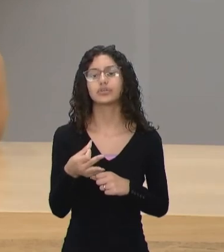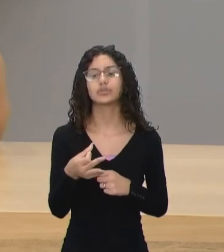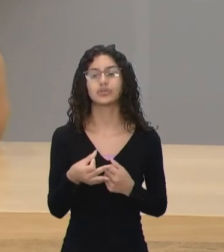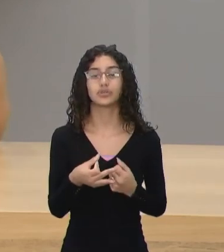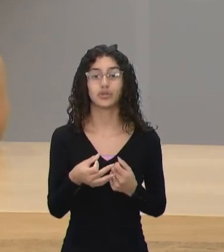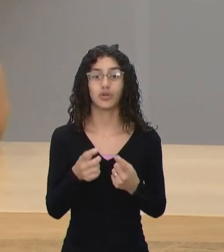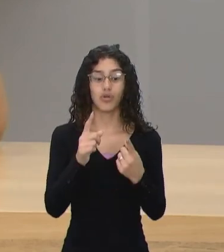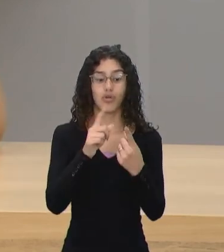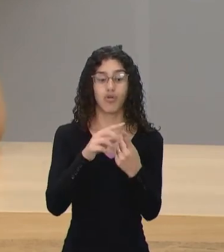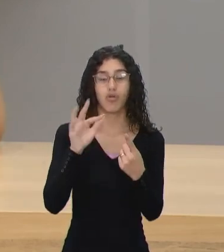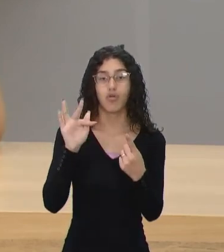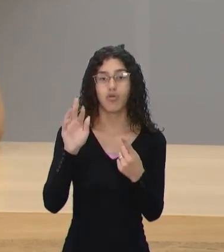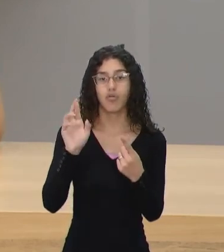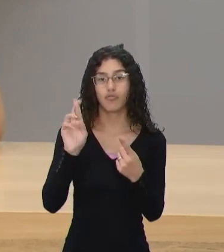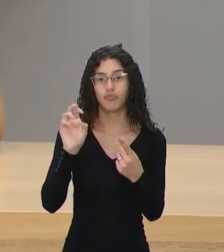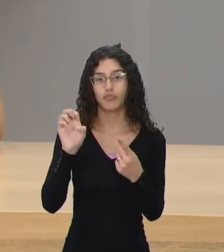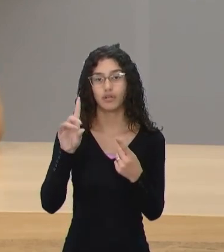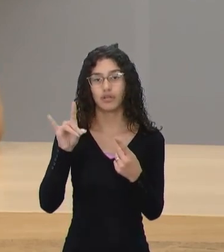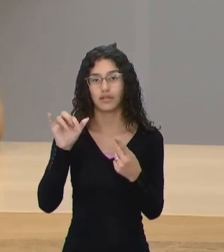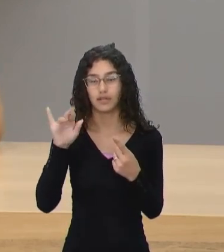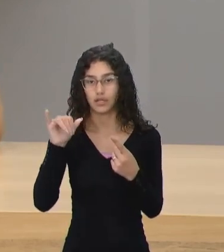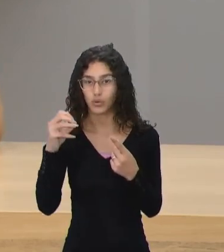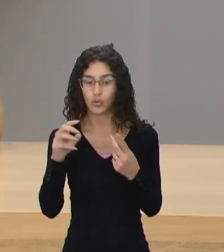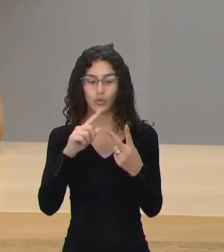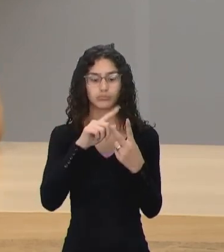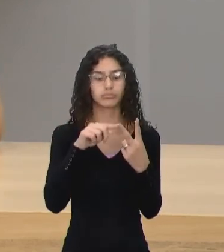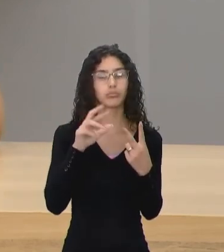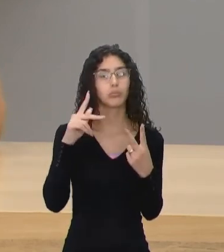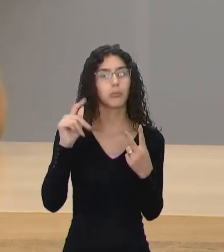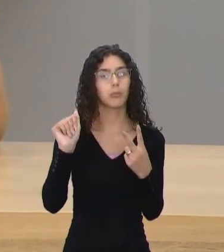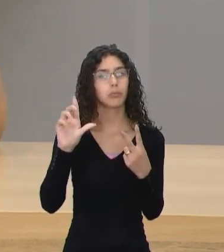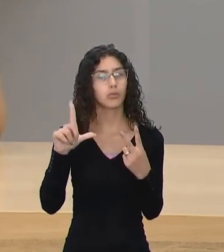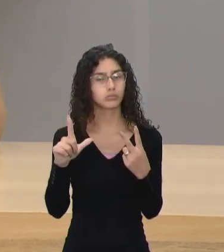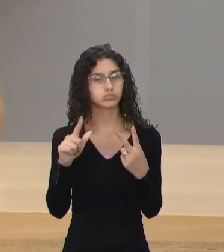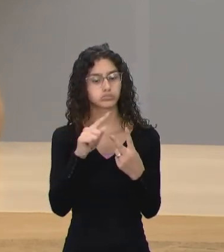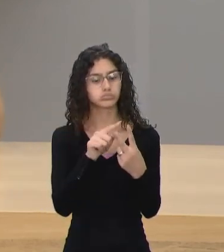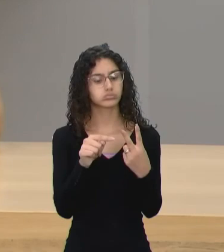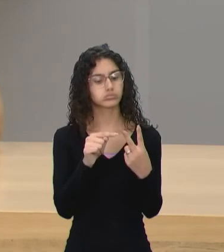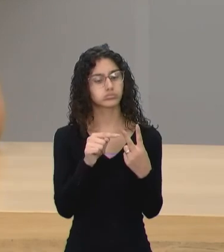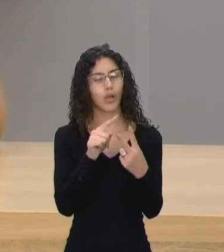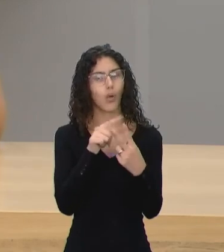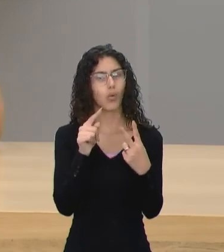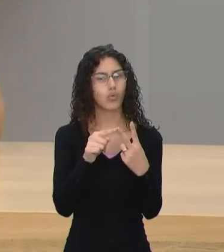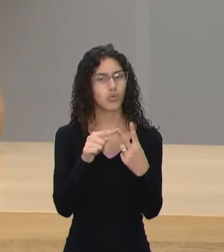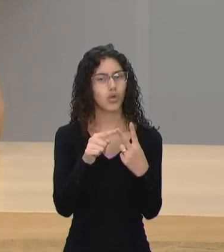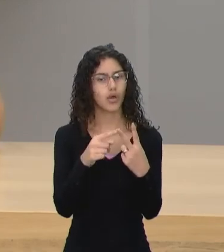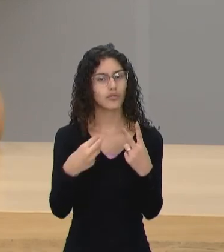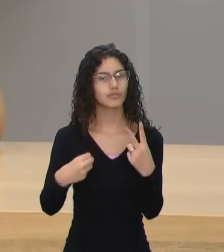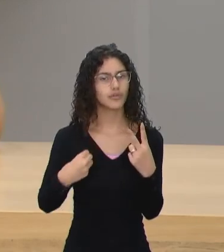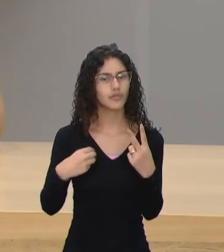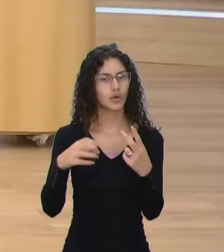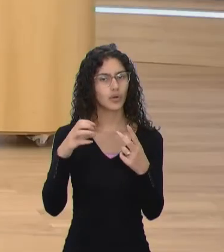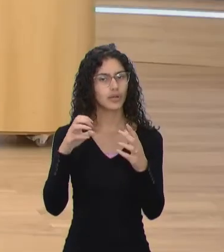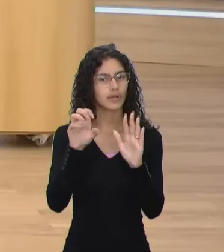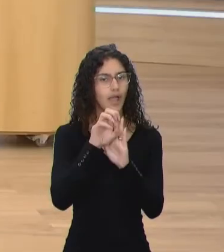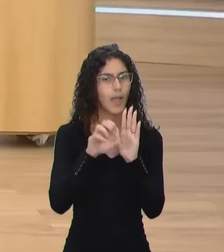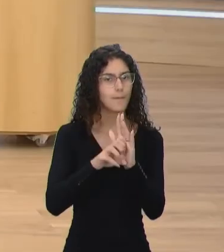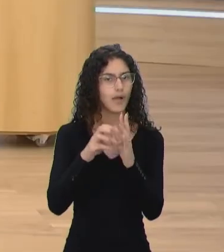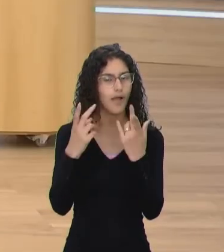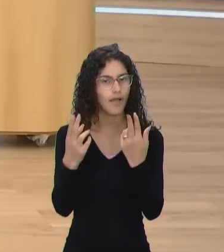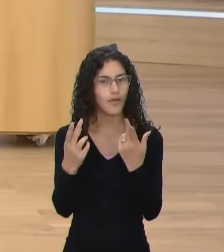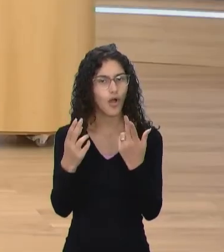o Frederic Hexel ou é o Paul Vidal de la Blache? Os dois pensadores viveram na mesma época e têm